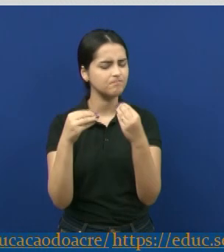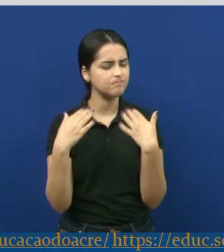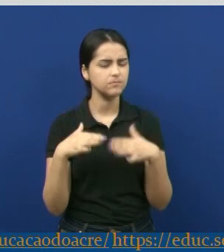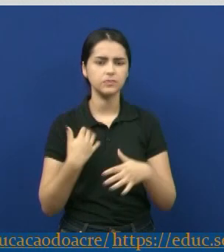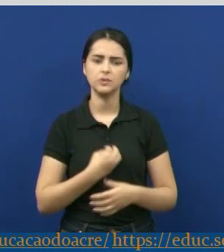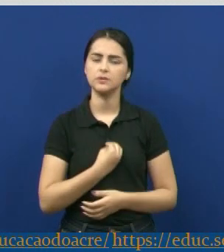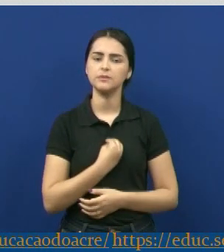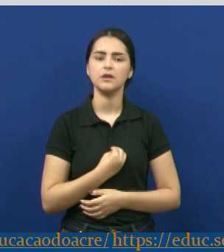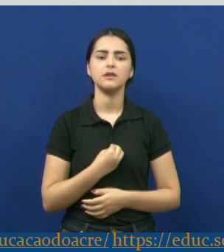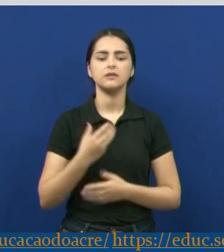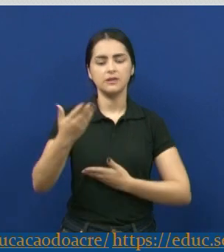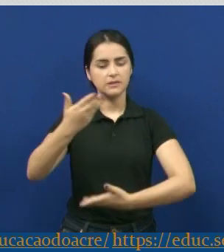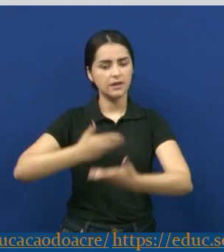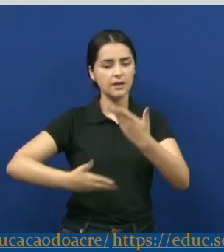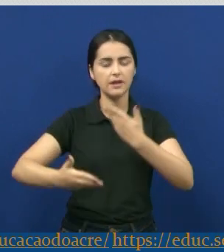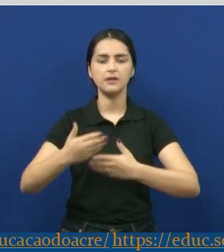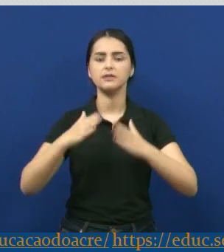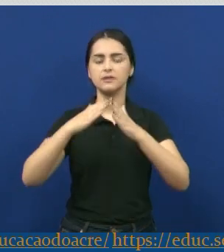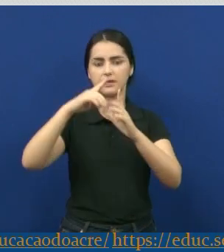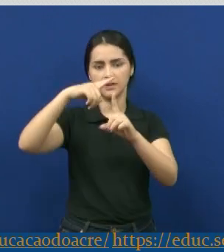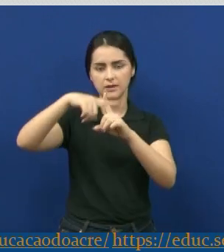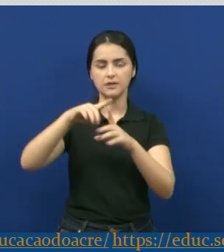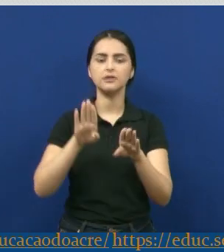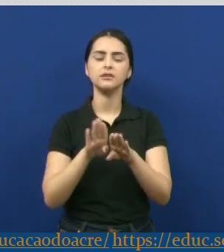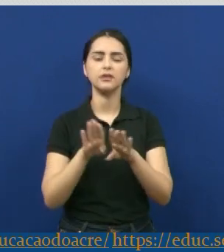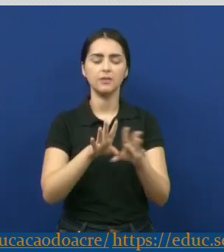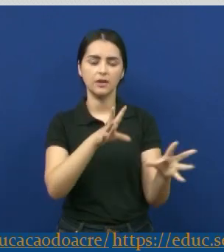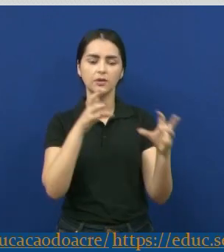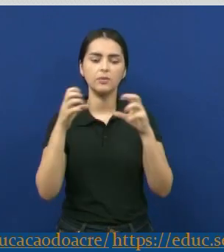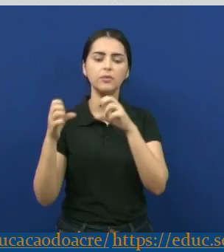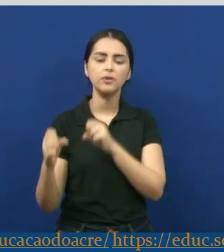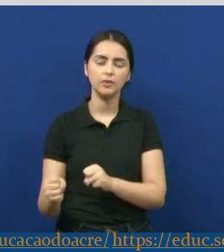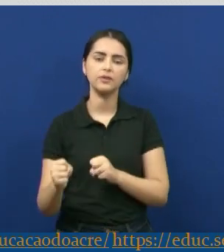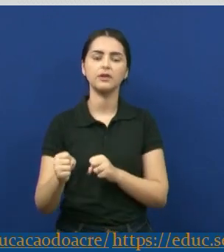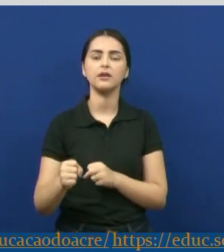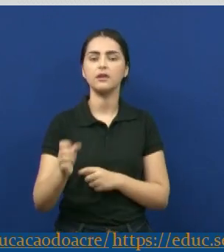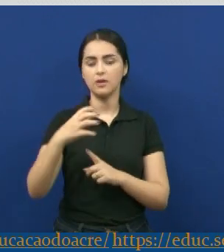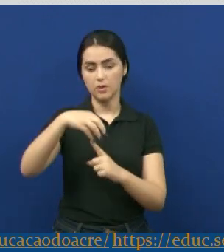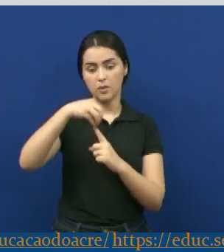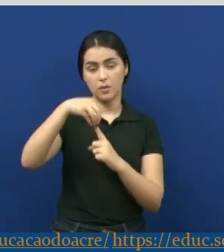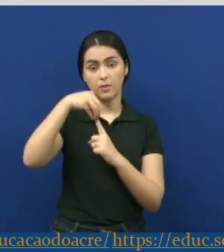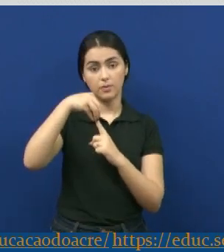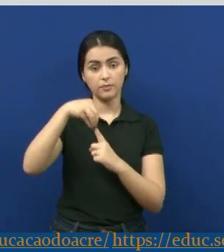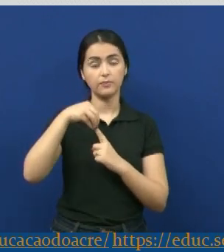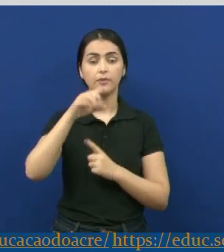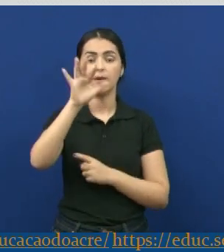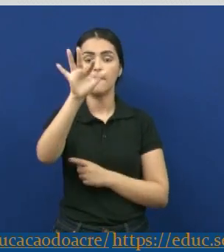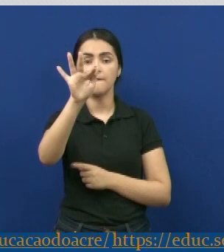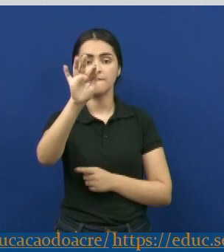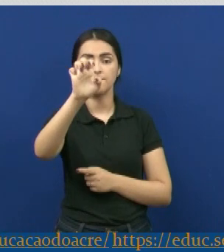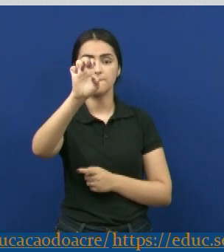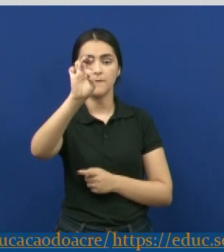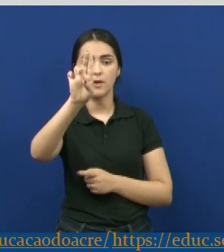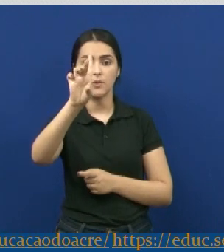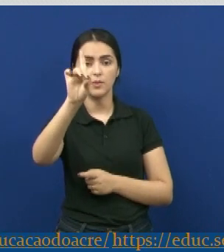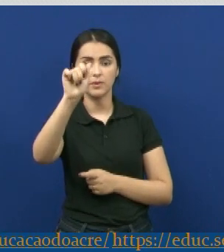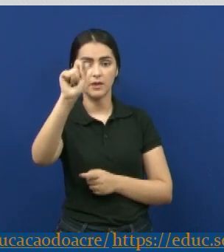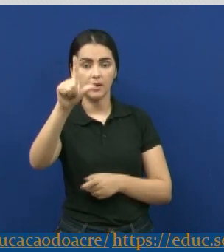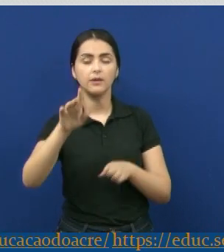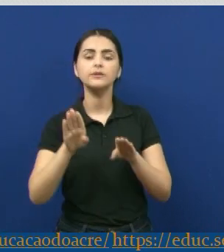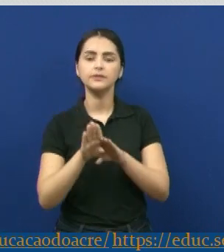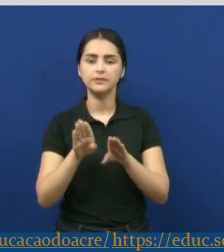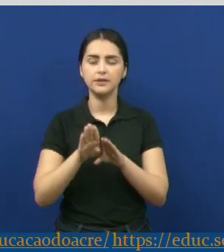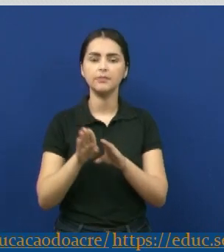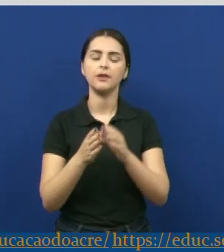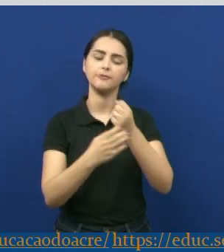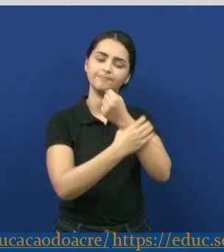o poder do senhor feudal, que era o rei do seu espaço, lá do seu território, e também durante o